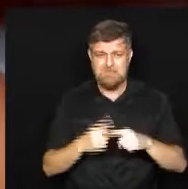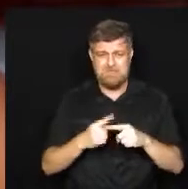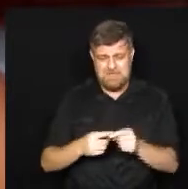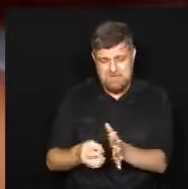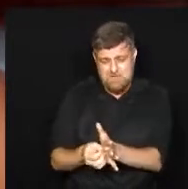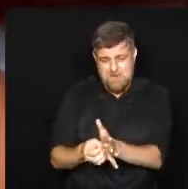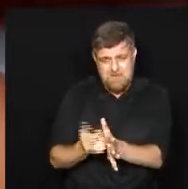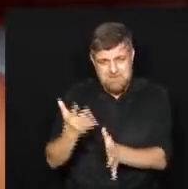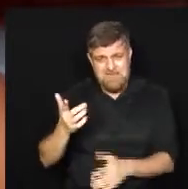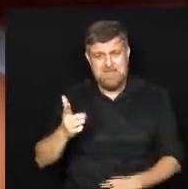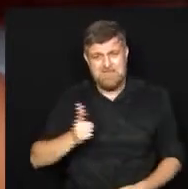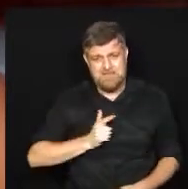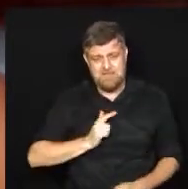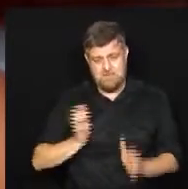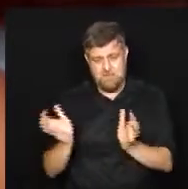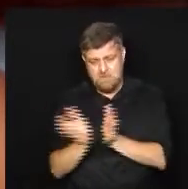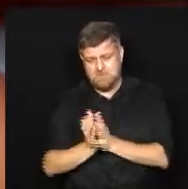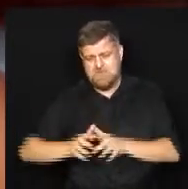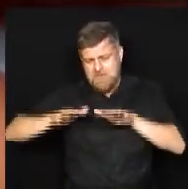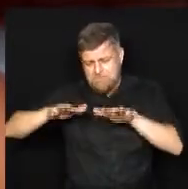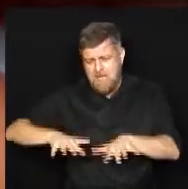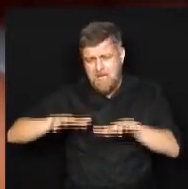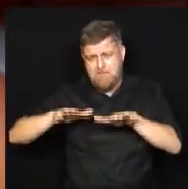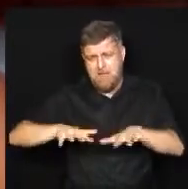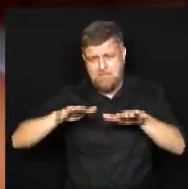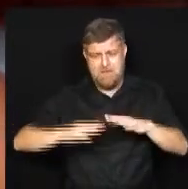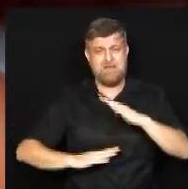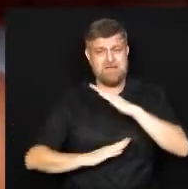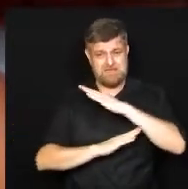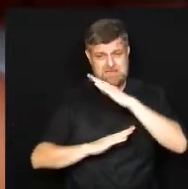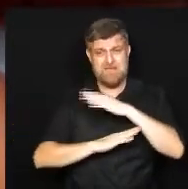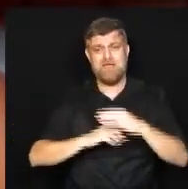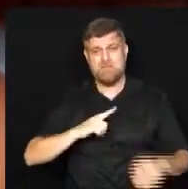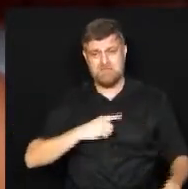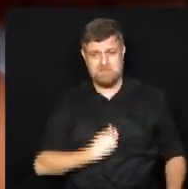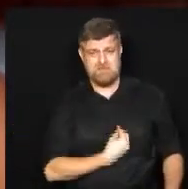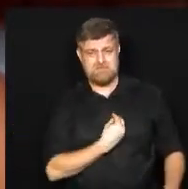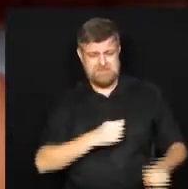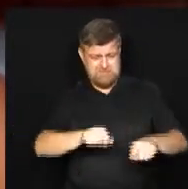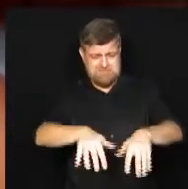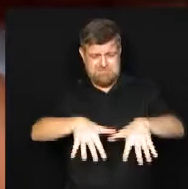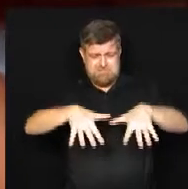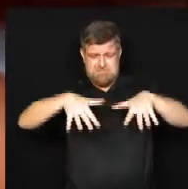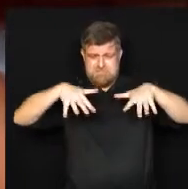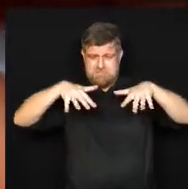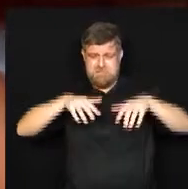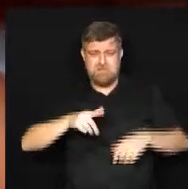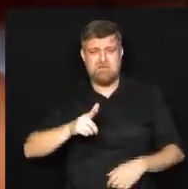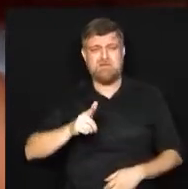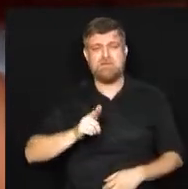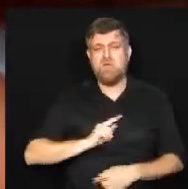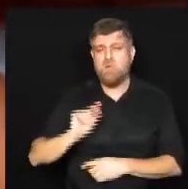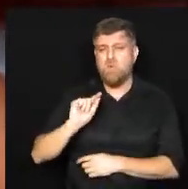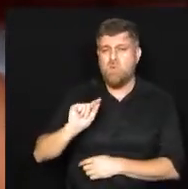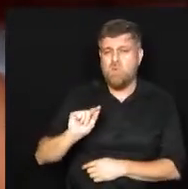vários casos, manifestações na Câmara Municipal, demandas de